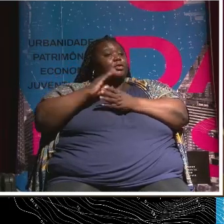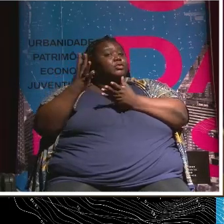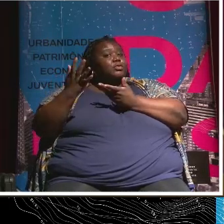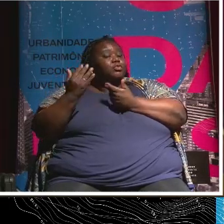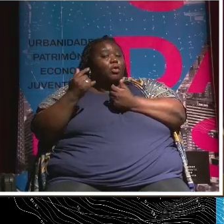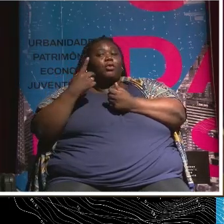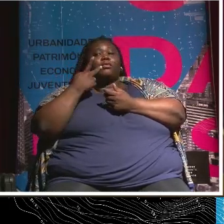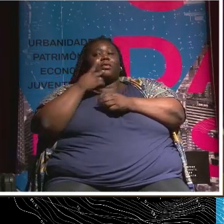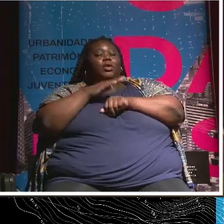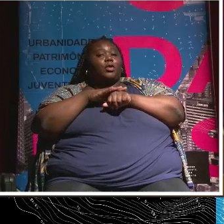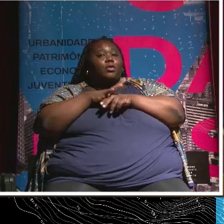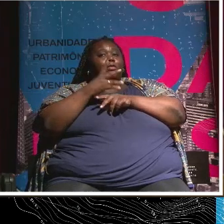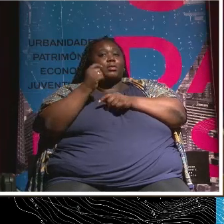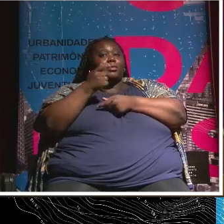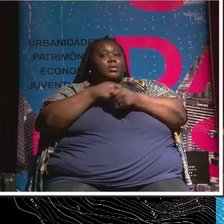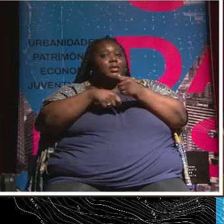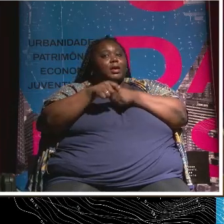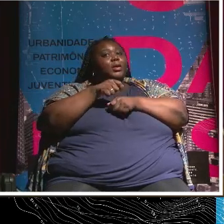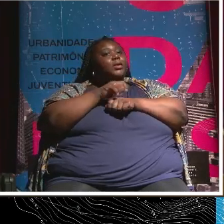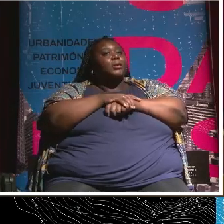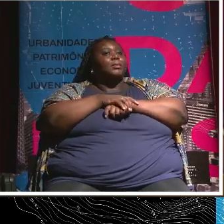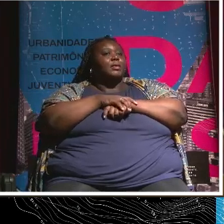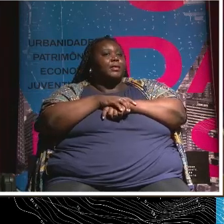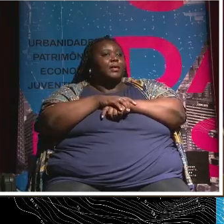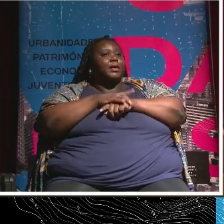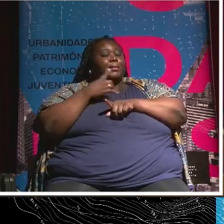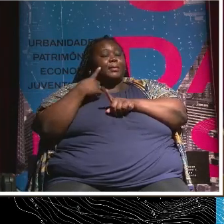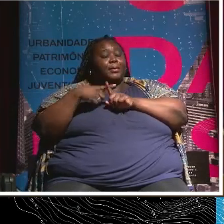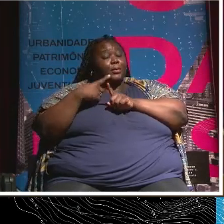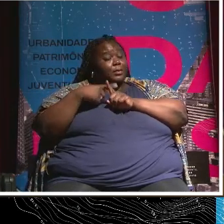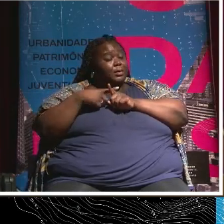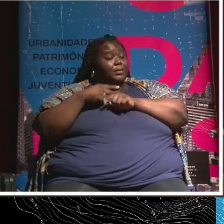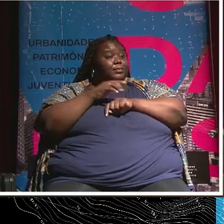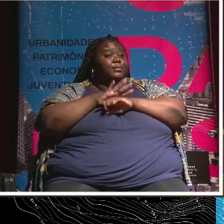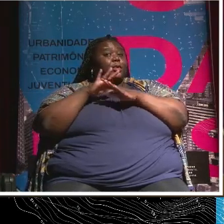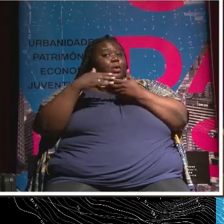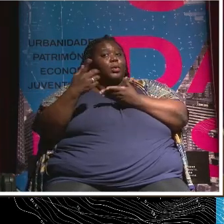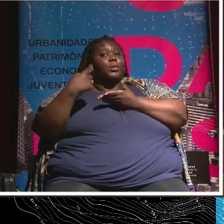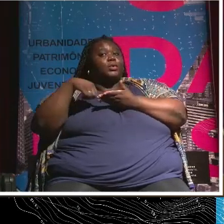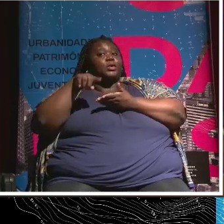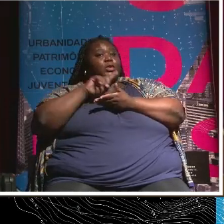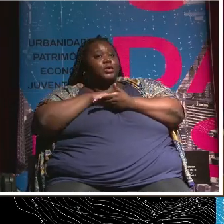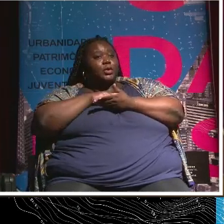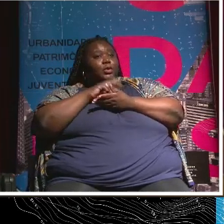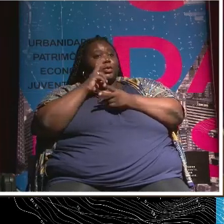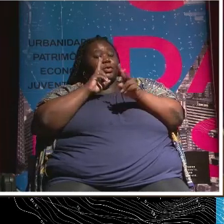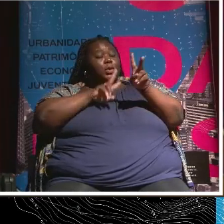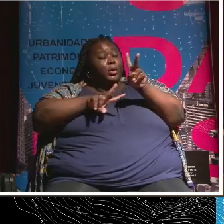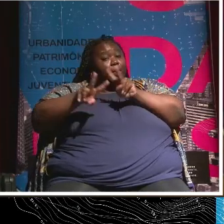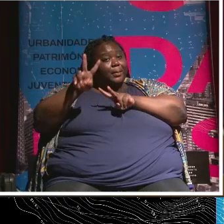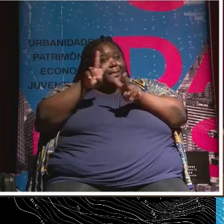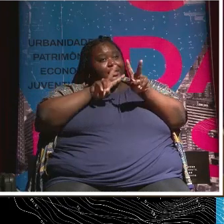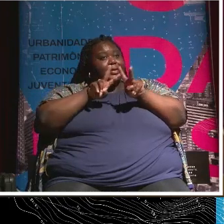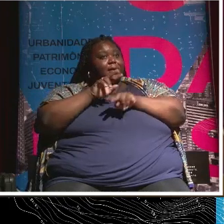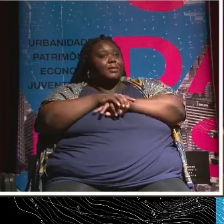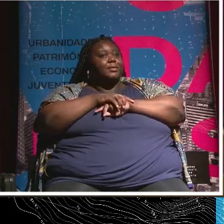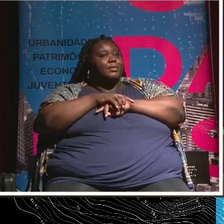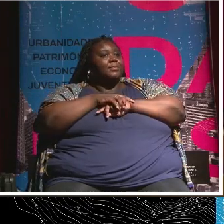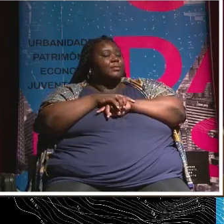dialoga muito com essa questão da economia. Porque quando a gente observa o